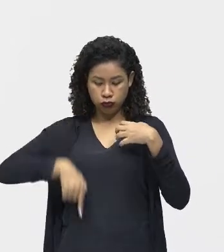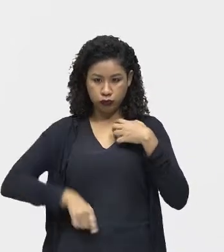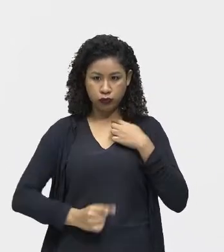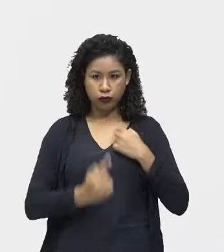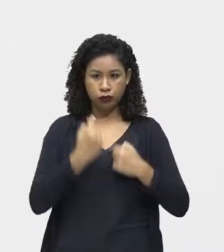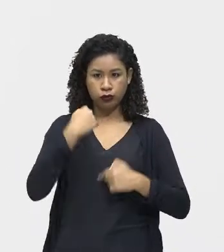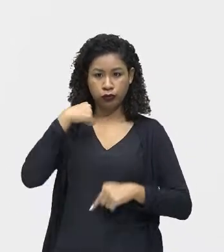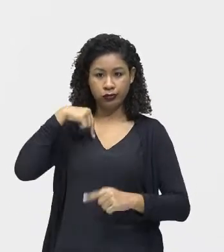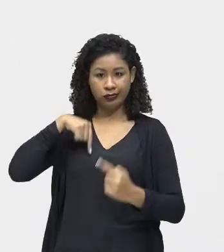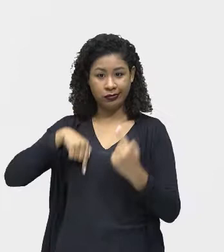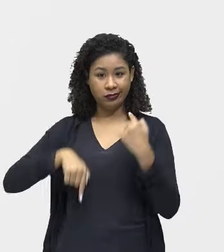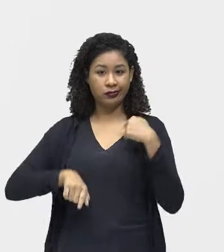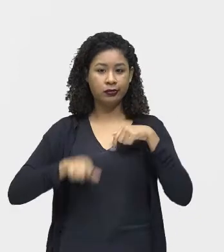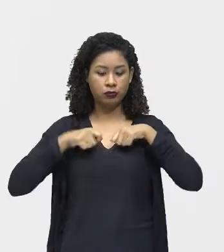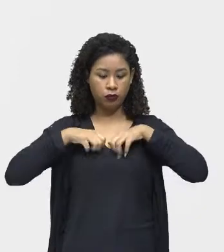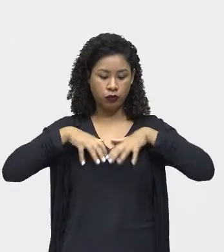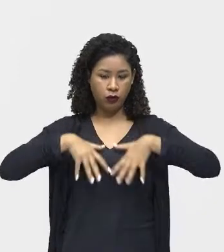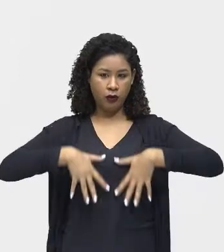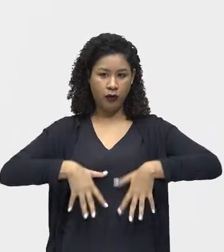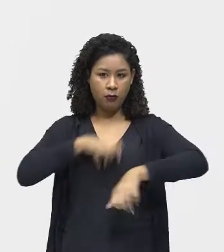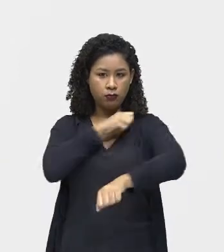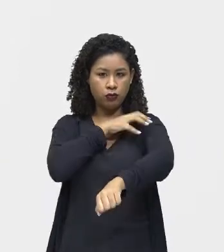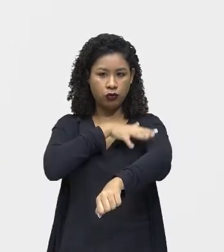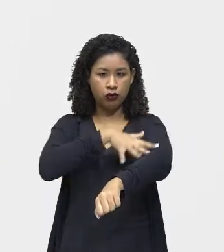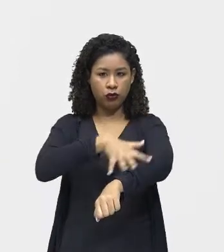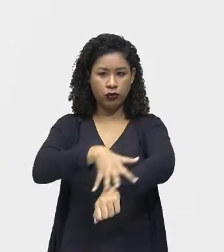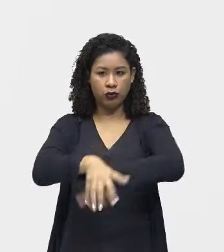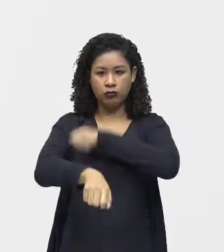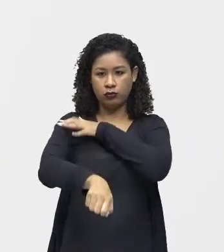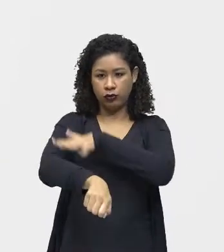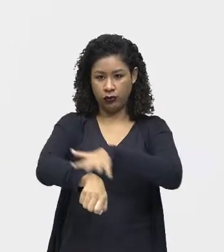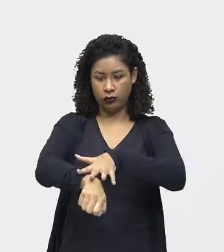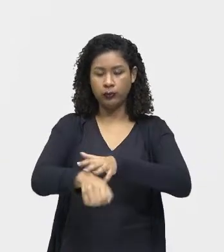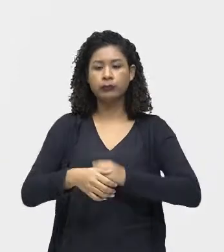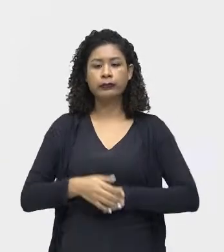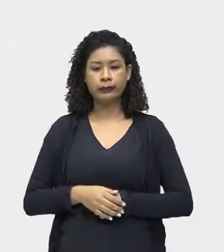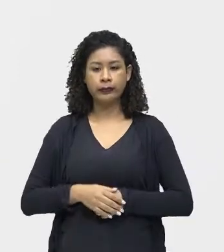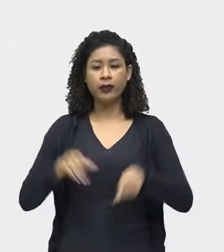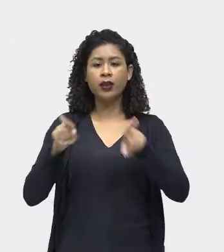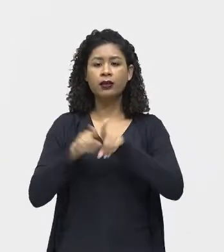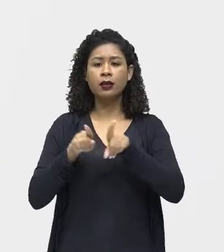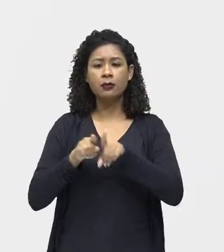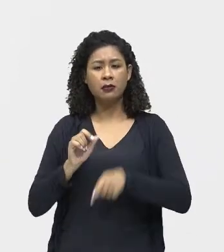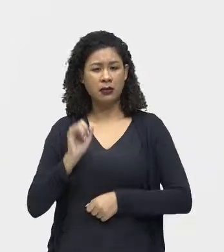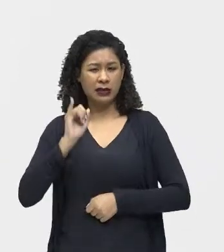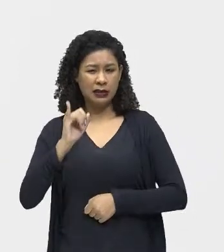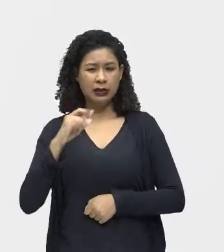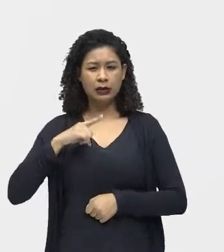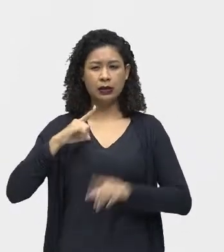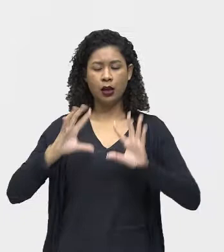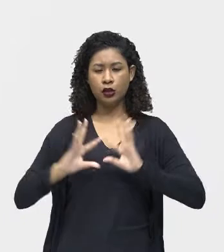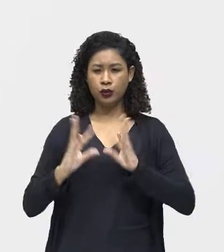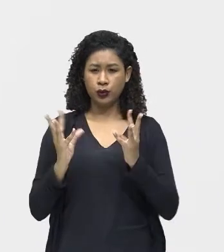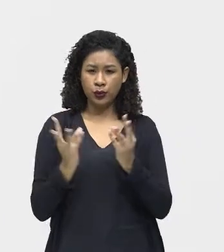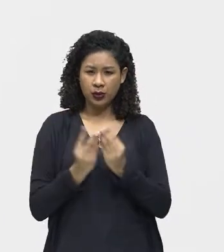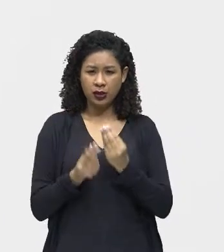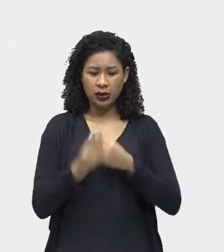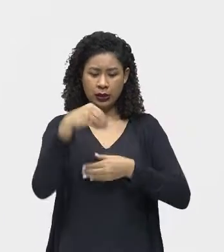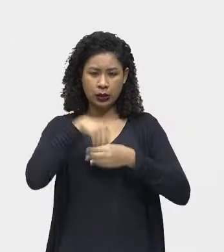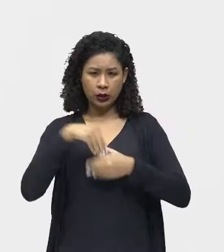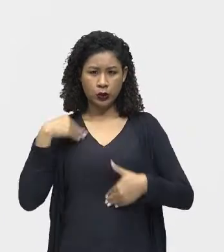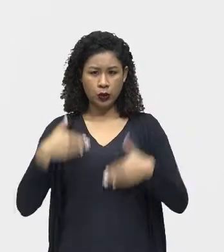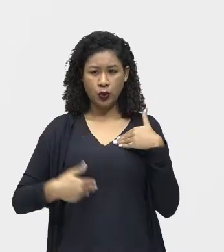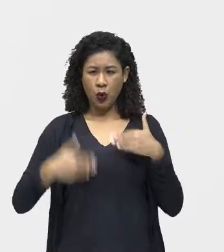outra diferença, é que as substâncias tóxicas ou que estejam em excesso no nosso corpo também são carregadas